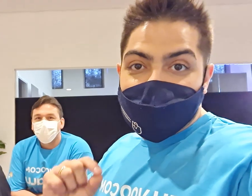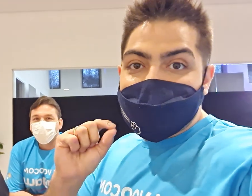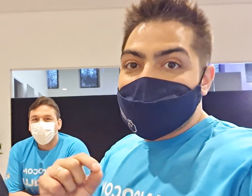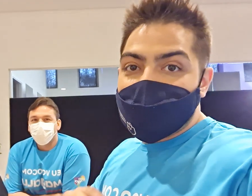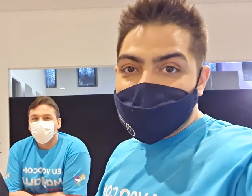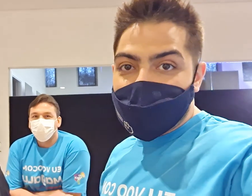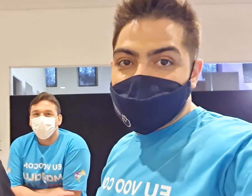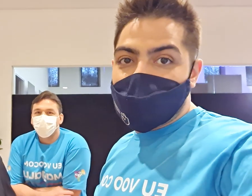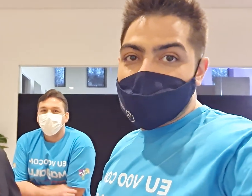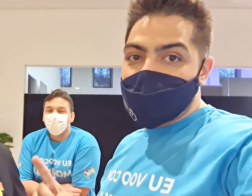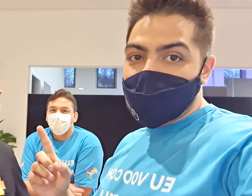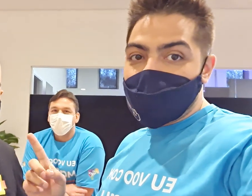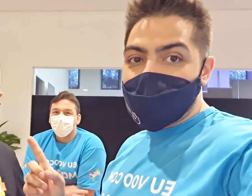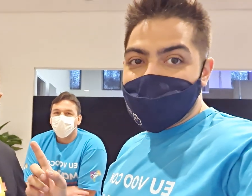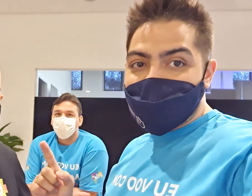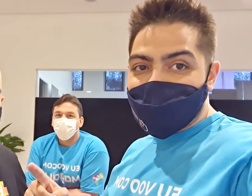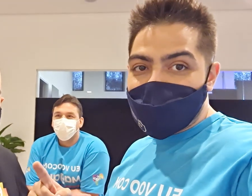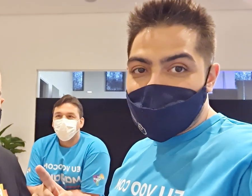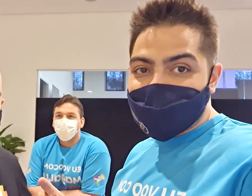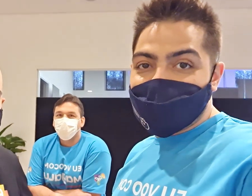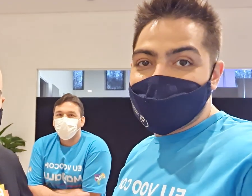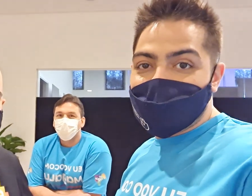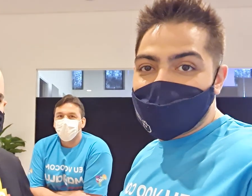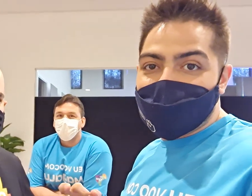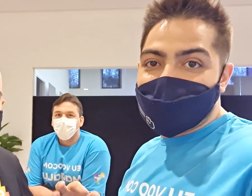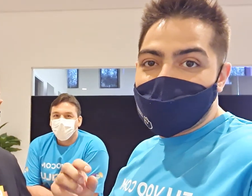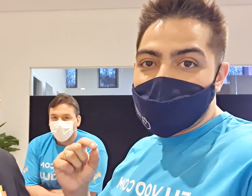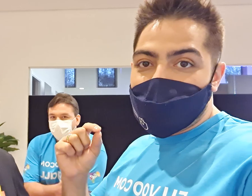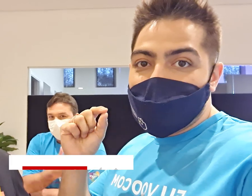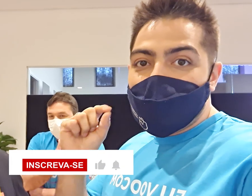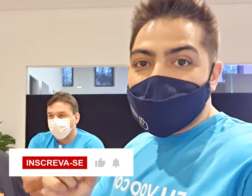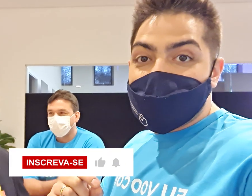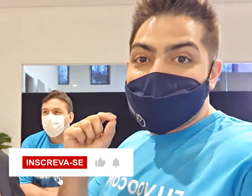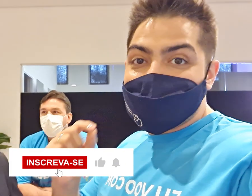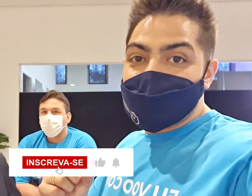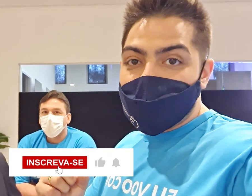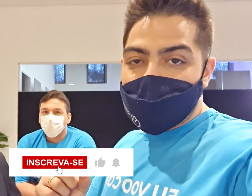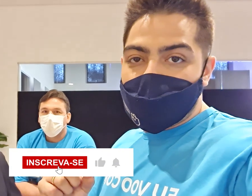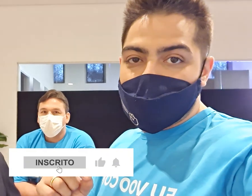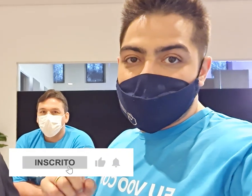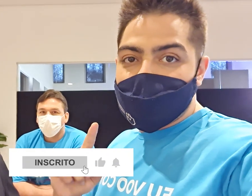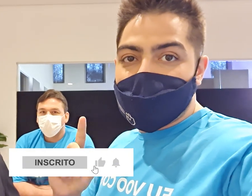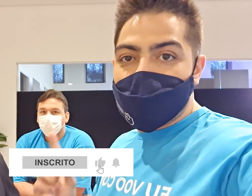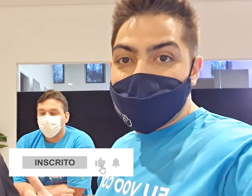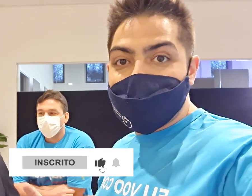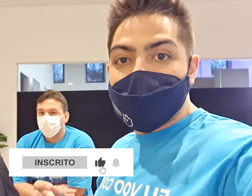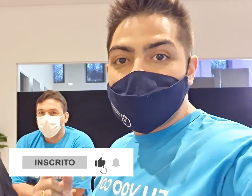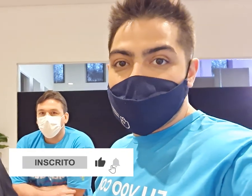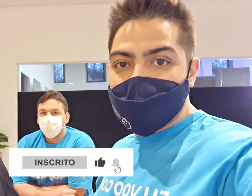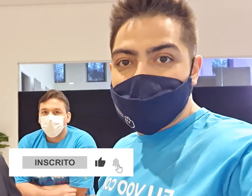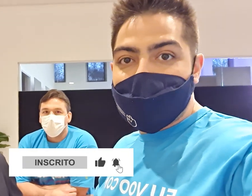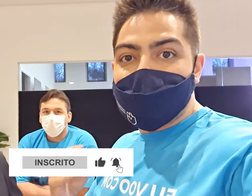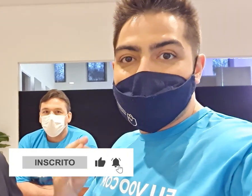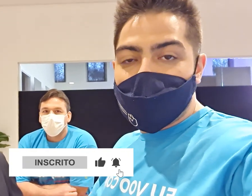Boa, galera, tô direto aqui do Expo Magalu e tô com o Renan aqui, com o Marcelo também da Planeta do Bebê. O que que a gente preparou para você, tá? O Renan